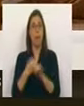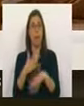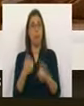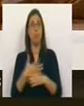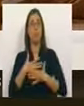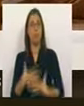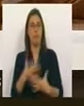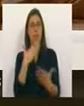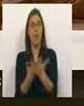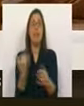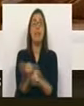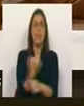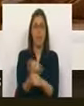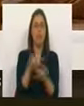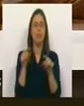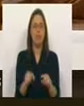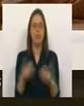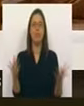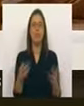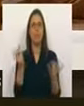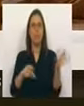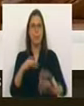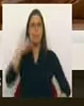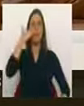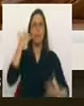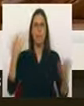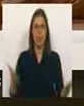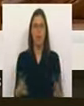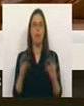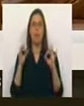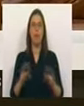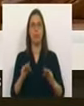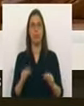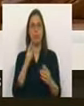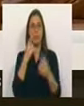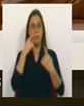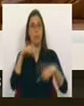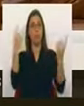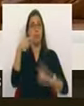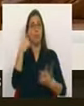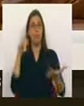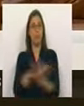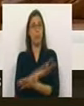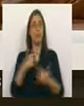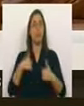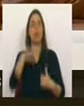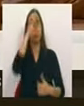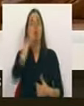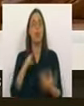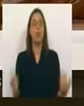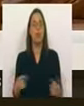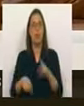exercício e prestação de serviços, com incidentes graves e amplamente noticiados, e o nosso